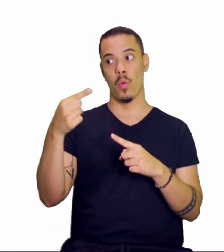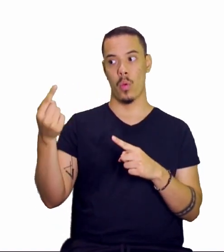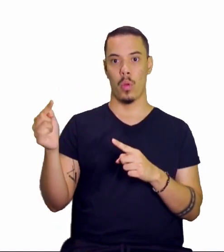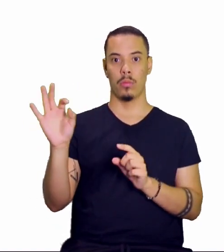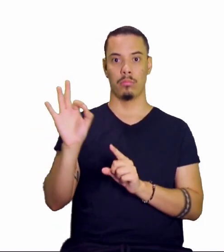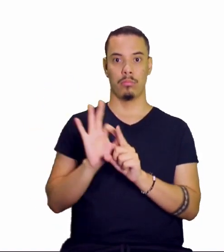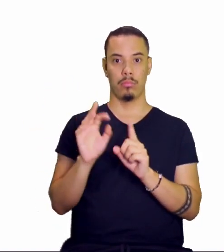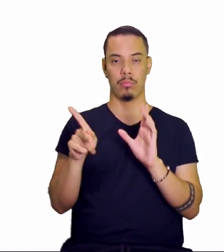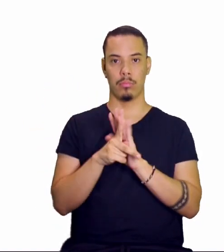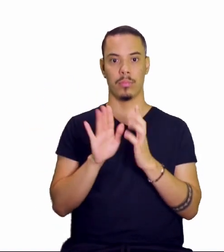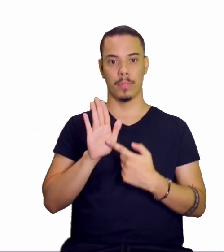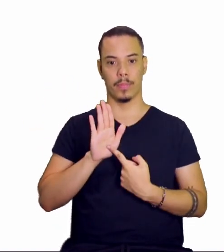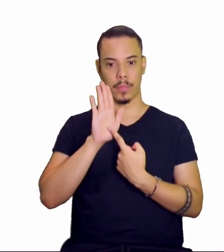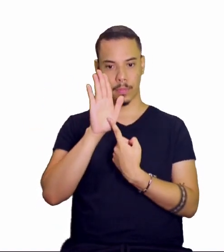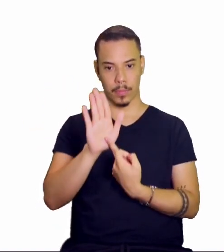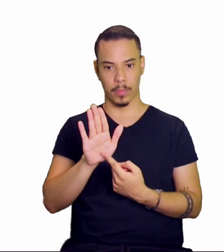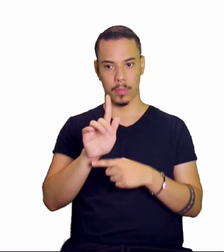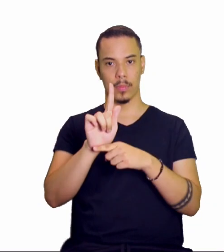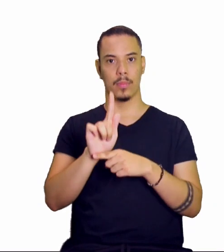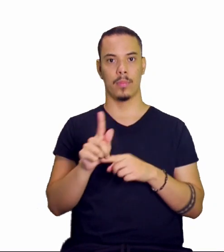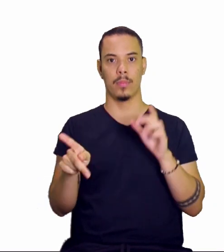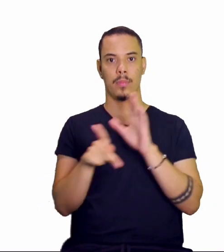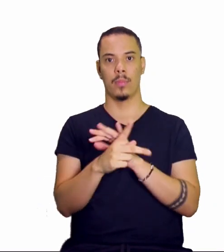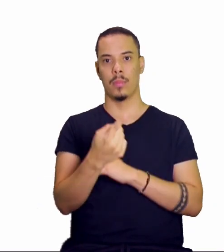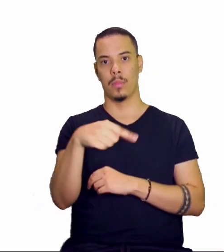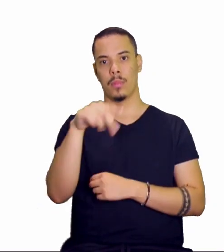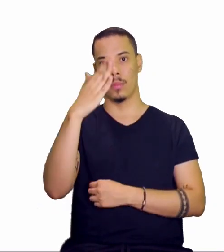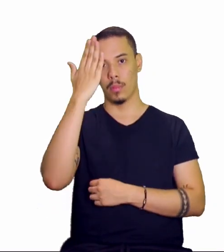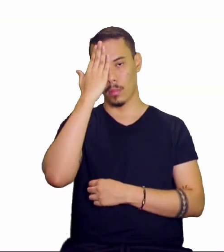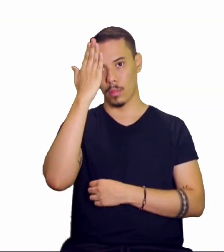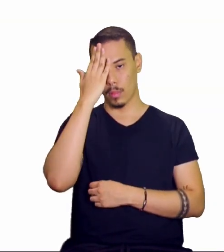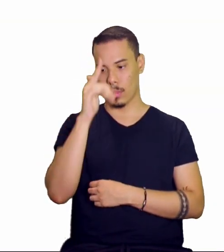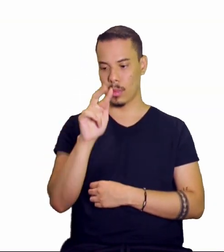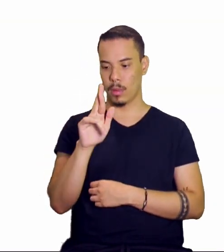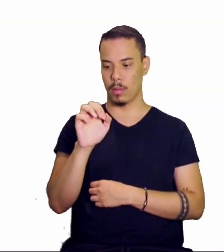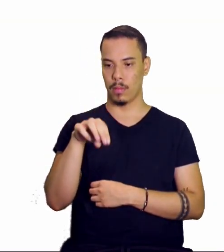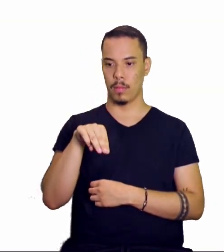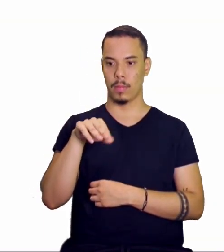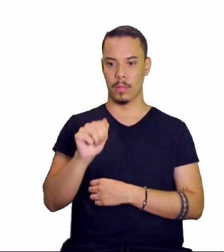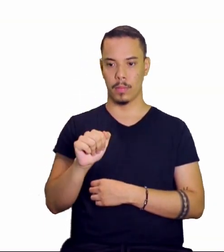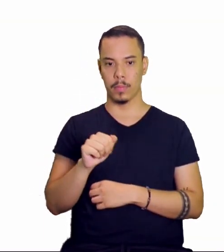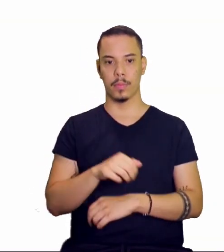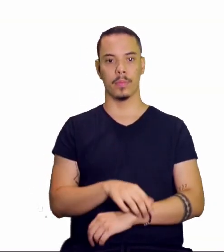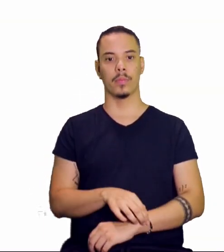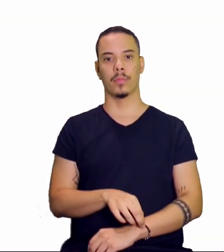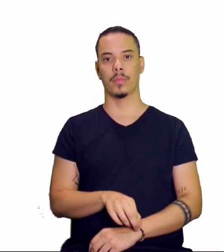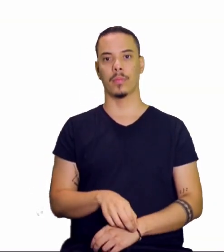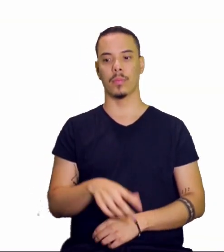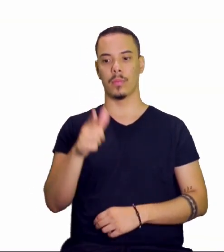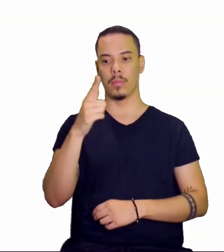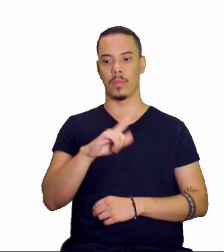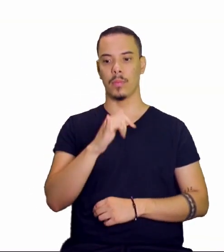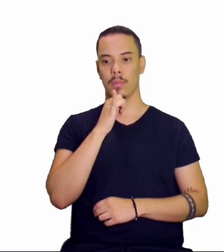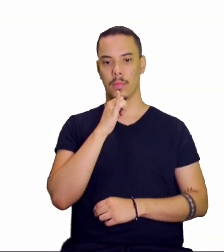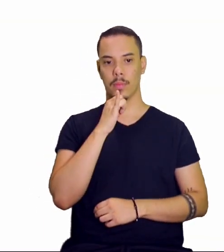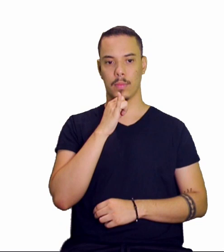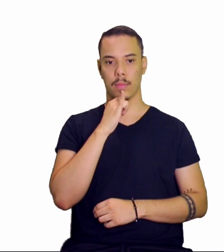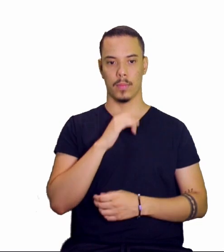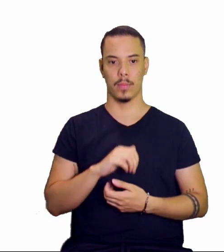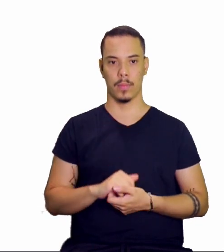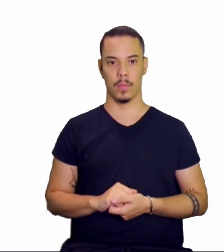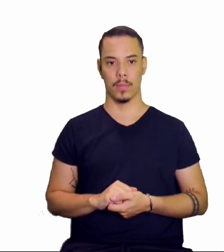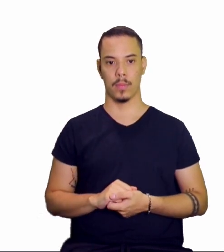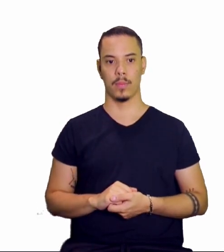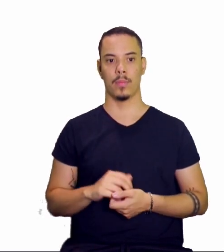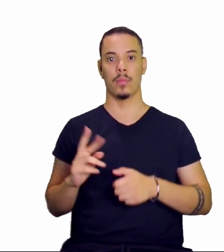também. A gente queria mostrar aí o grama, né? Exatamente. De 800 gramas aí no pacote. Ó, mais exemplos ali. Né? Quem anda muito